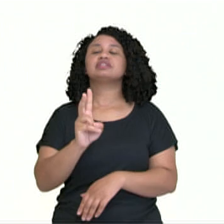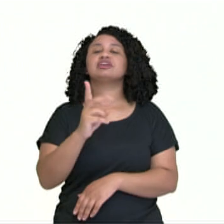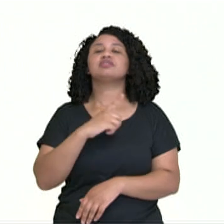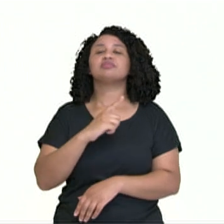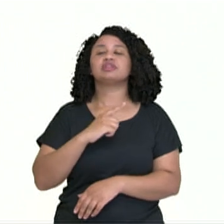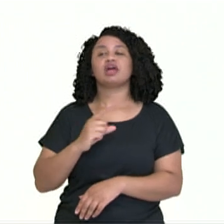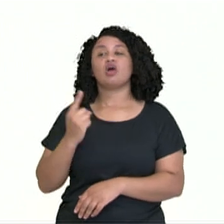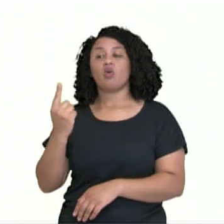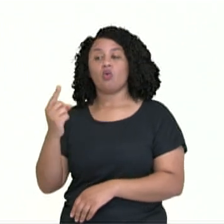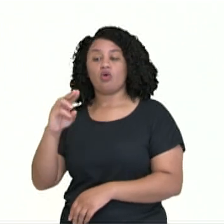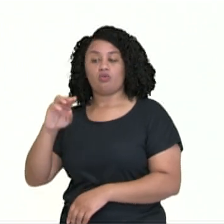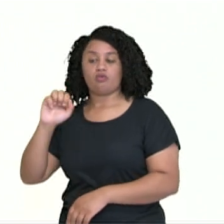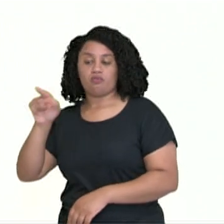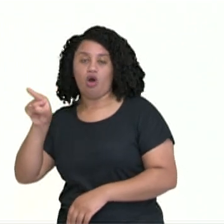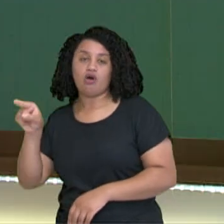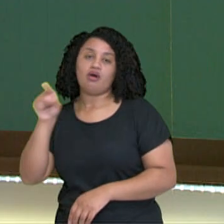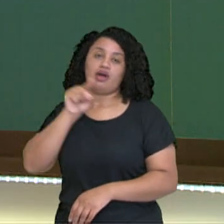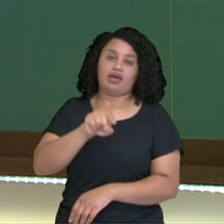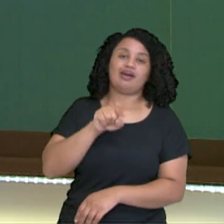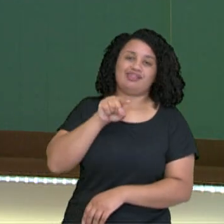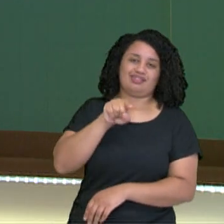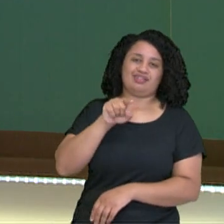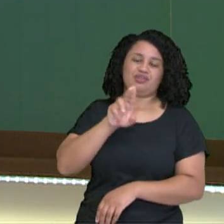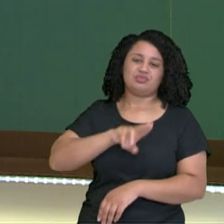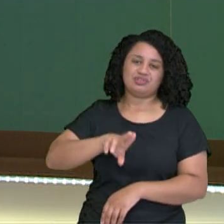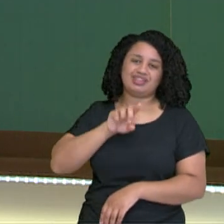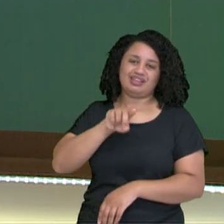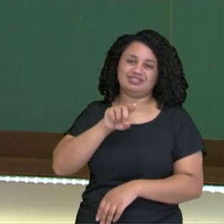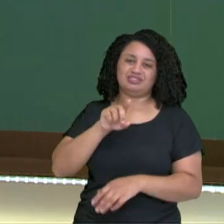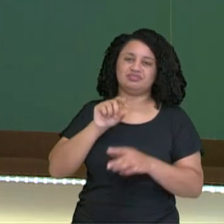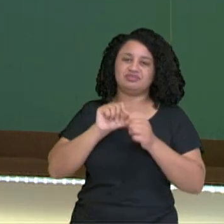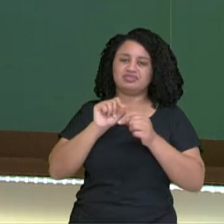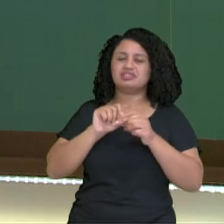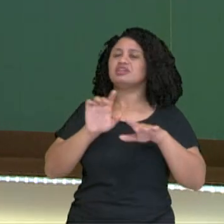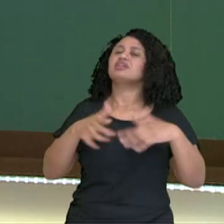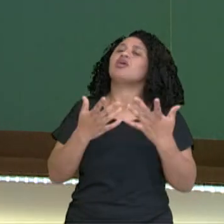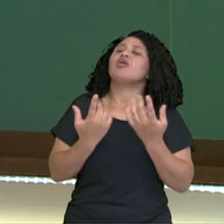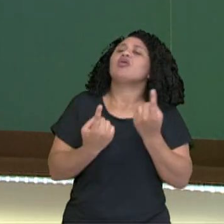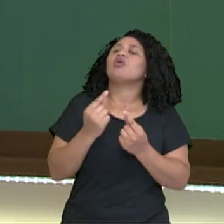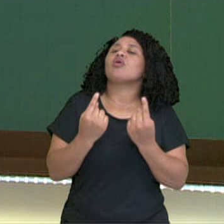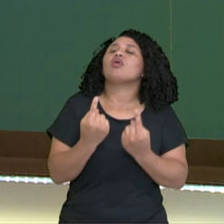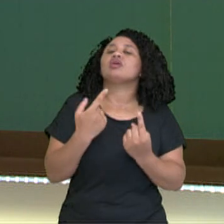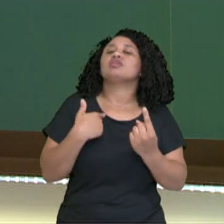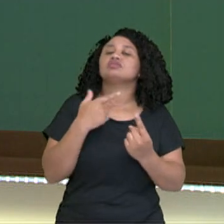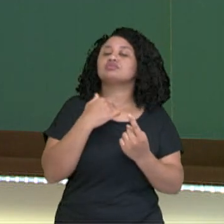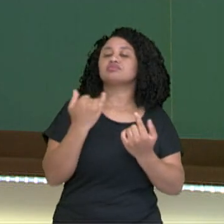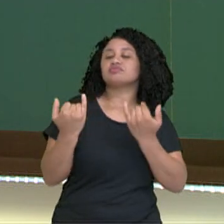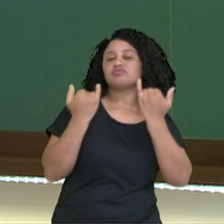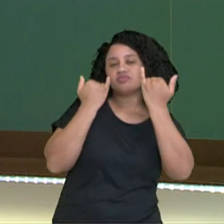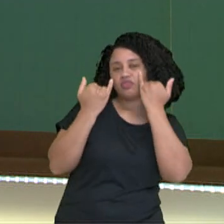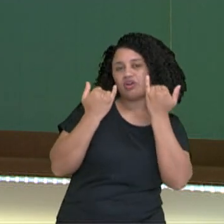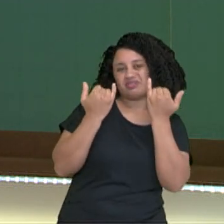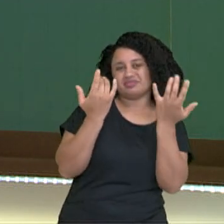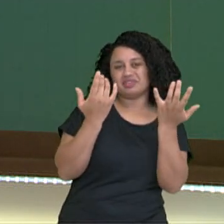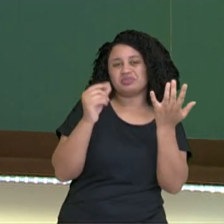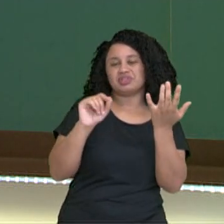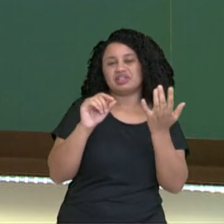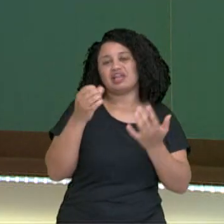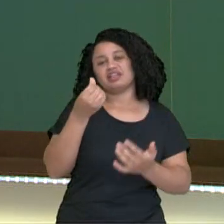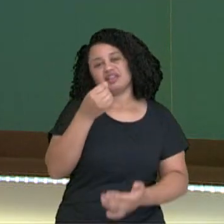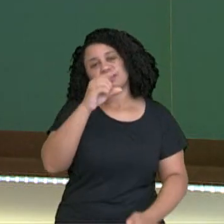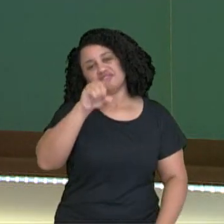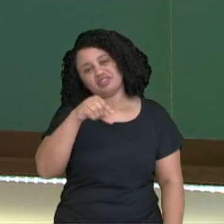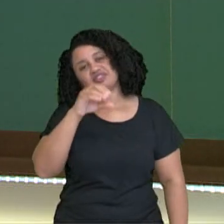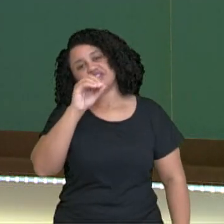mol de entidades elementares. Qual é mesmo o número que nos informa a respeito dessas entidades?